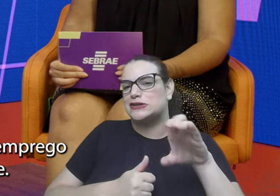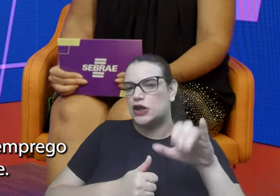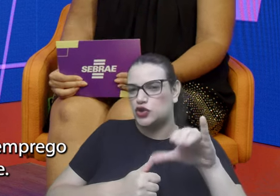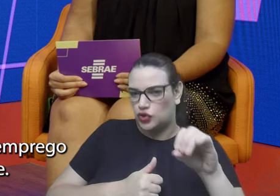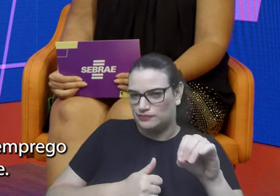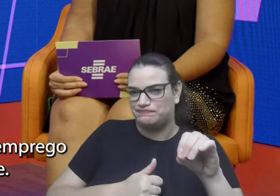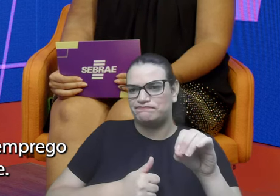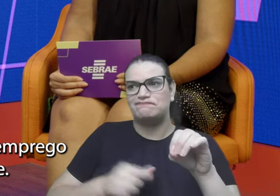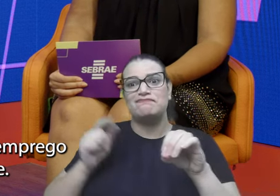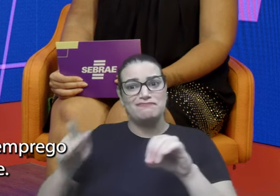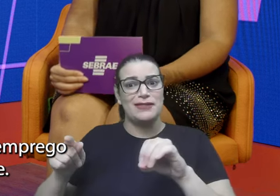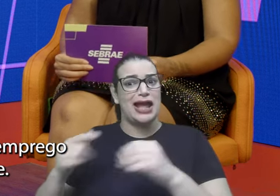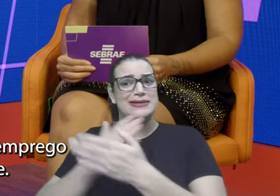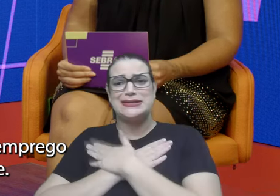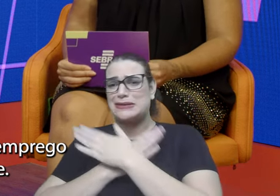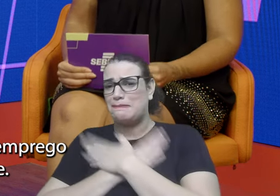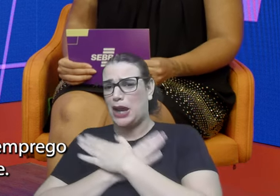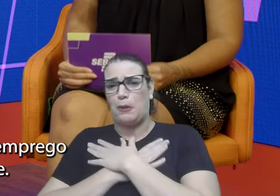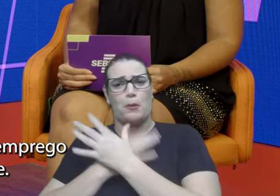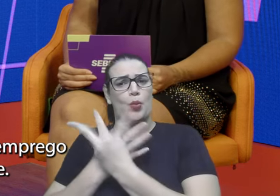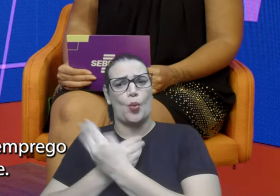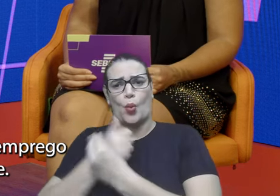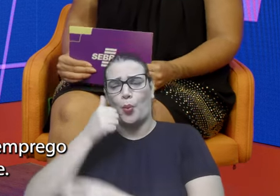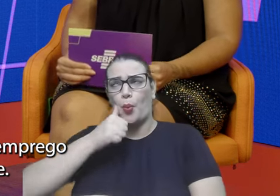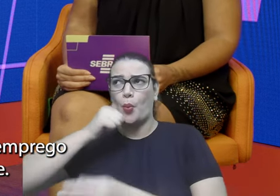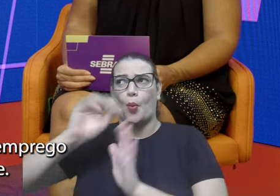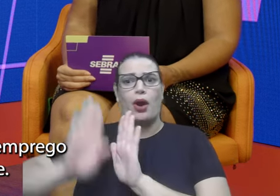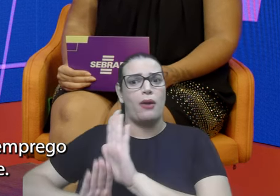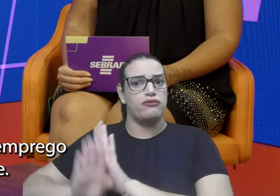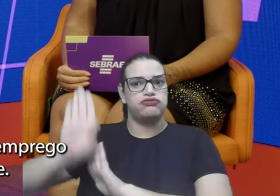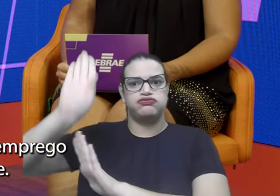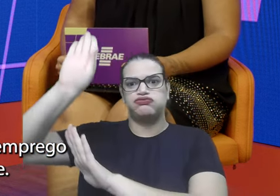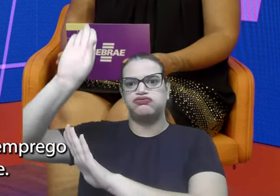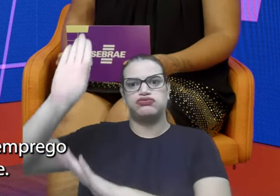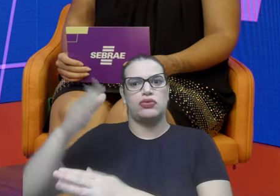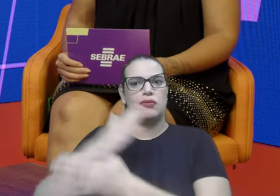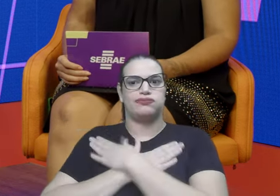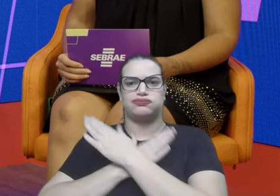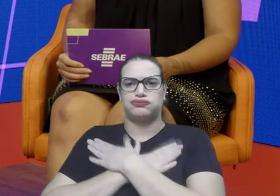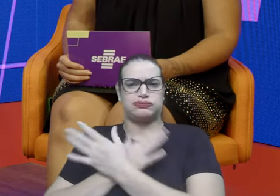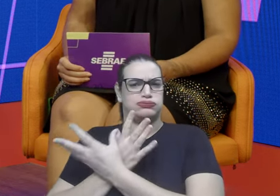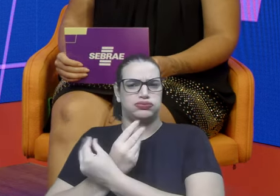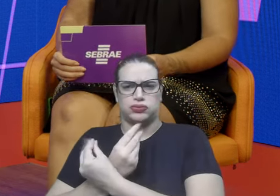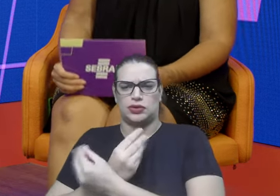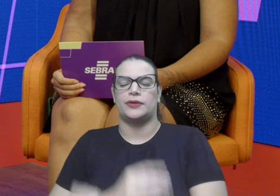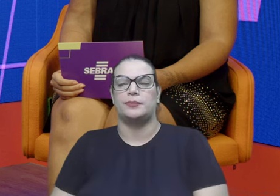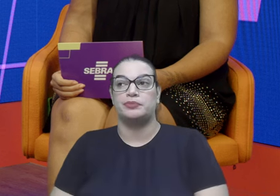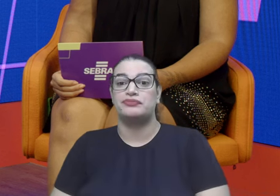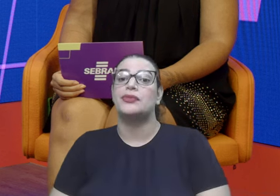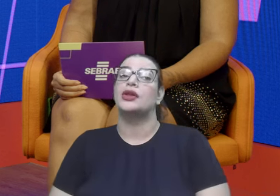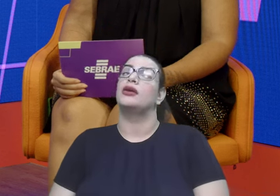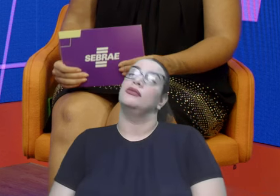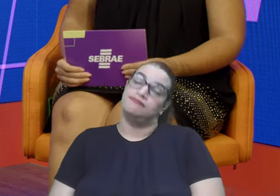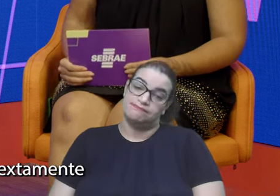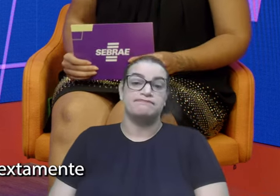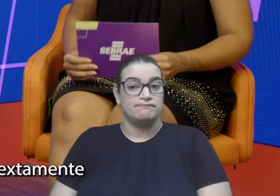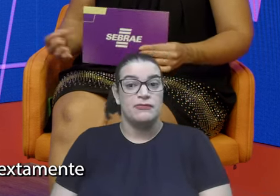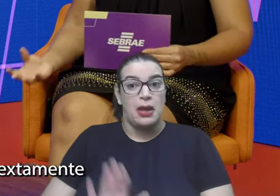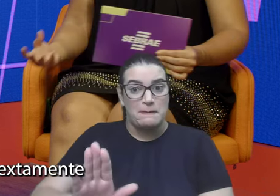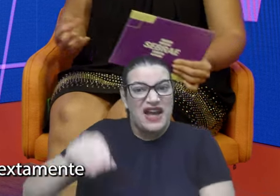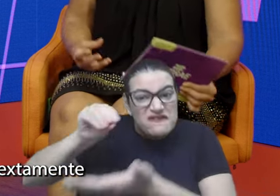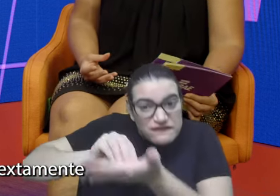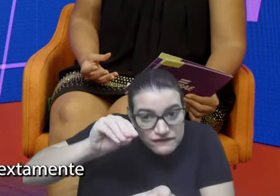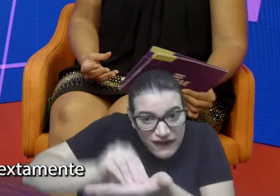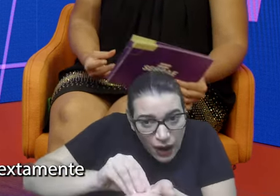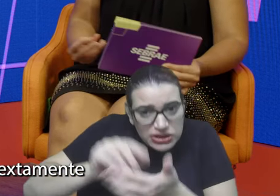altíssimo o nível de desemprego das mulheres nessa nessa cidade e existiam empregos não era uma